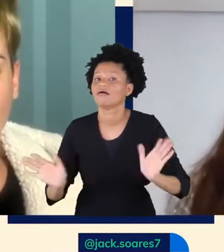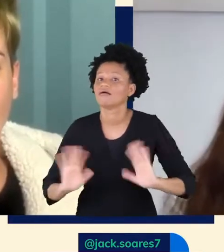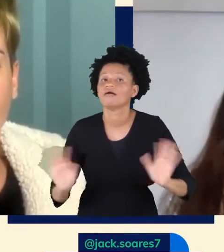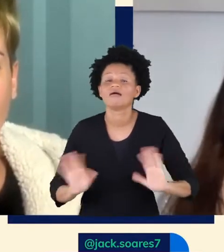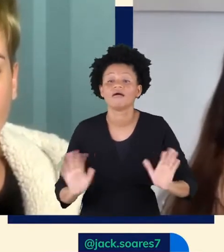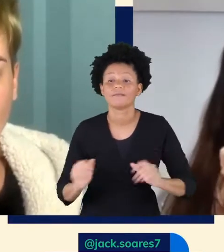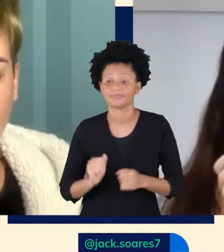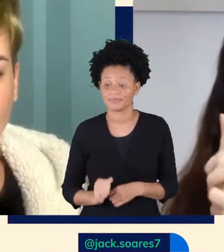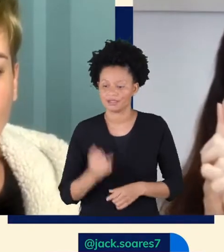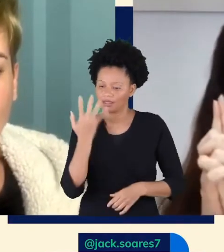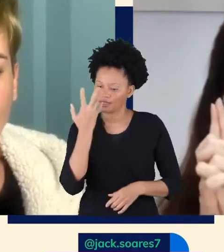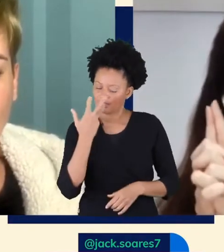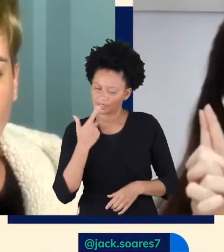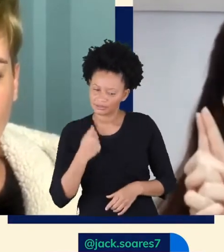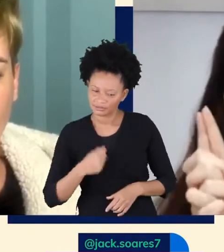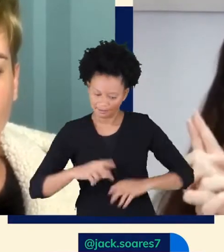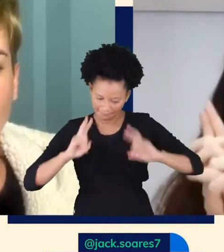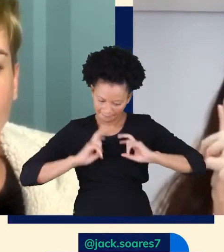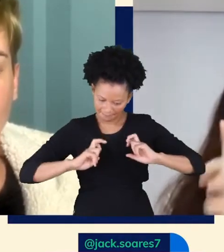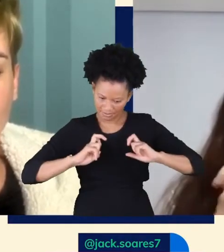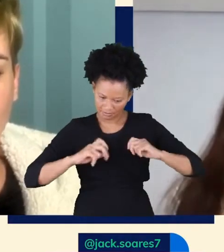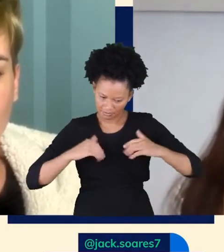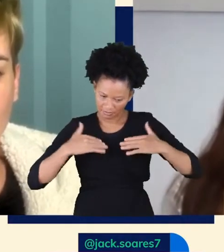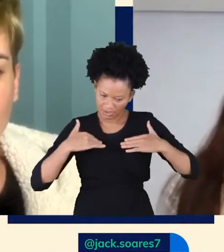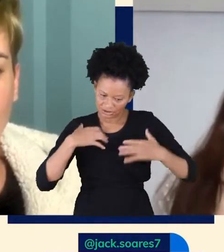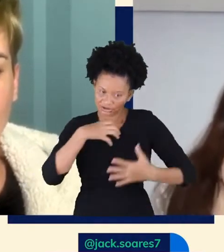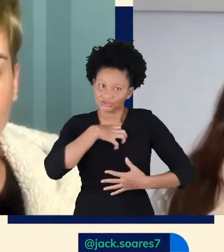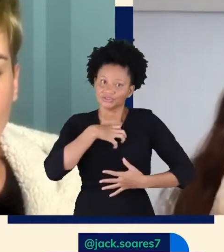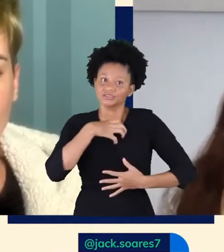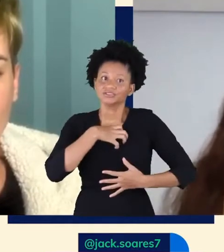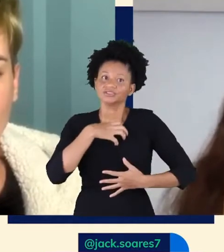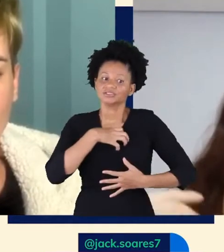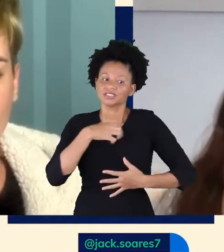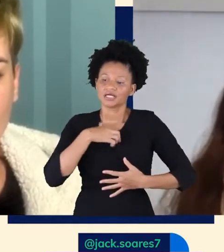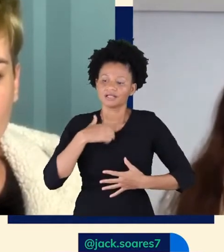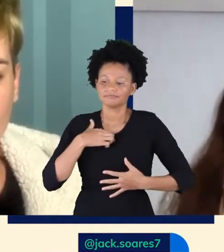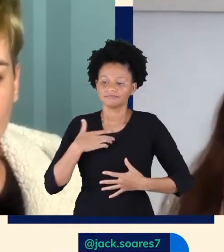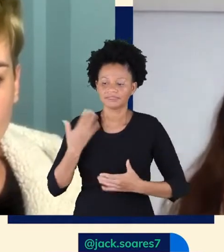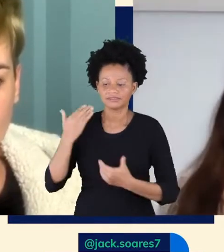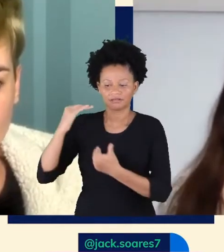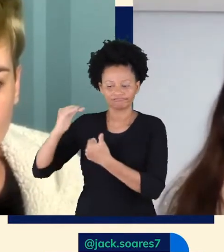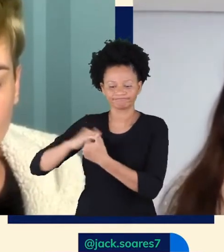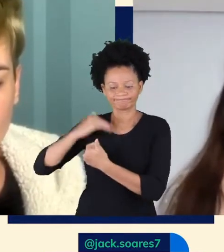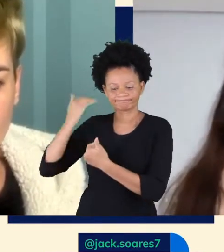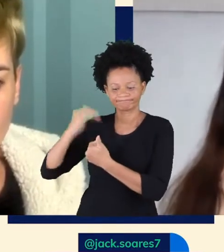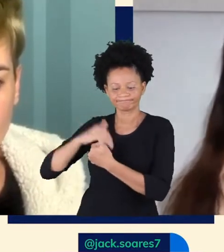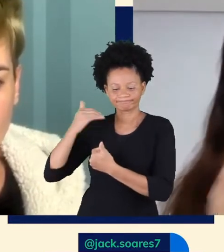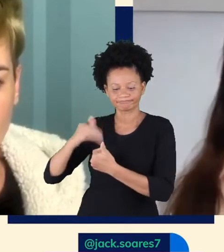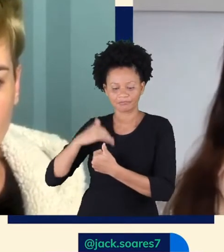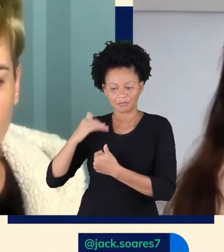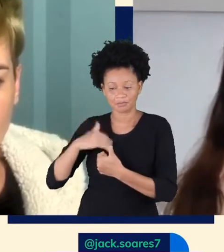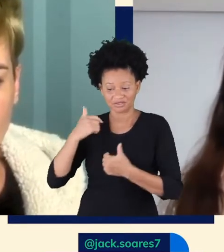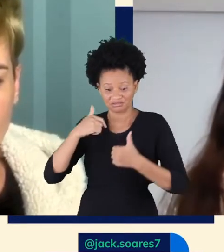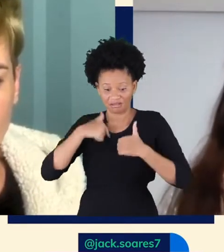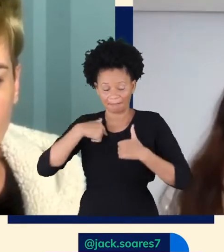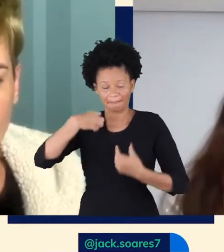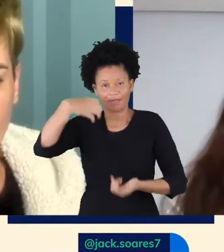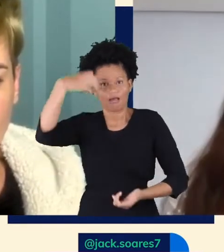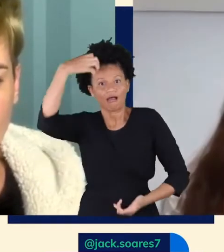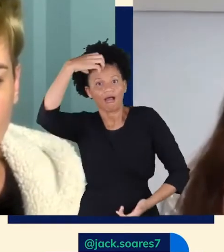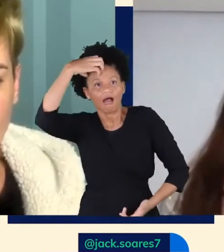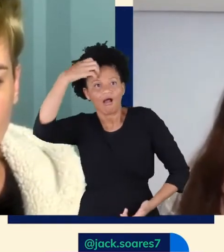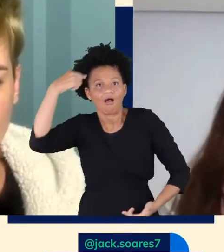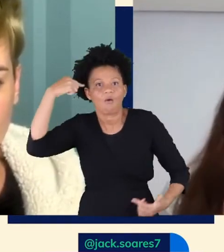vai tocar a criança de modo a causar dor. Quando essa criança perceber que o corpo dela reage, ela precisa estar muito